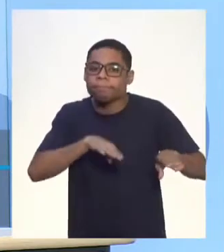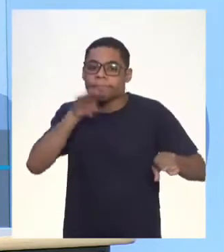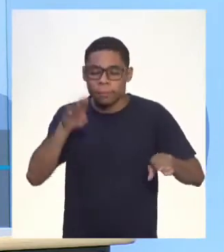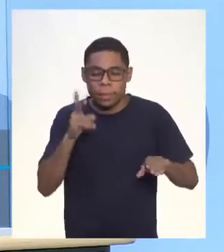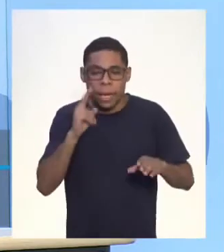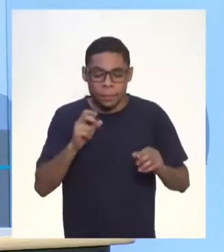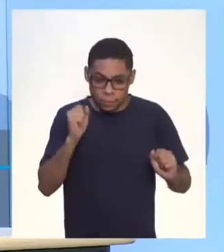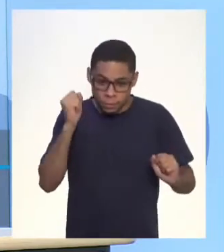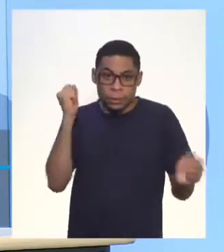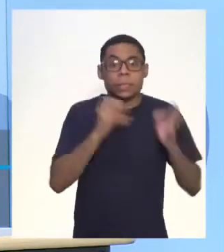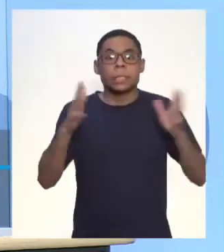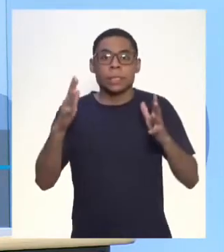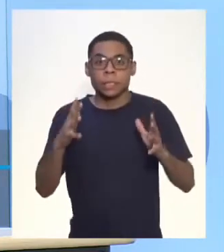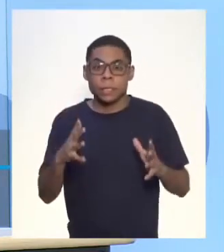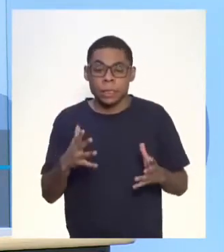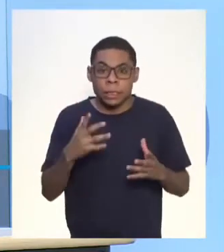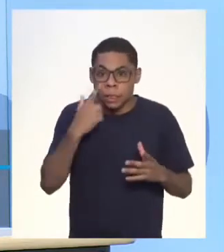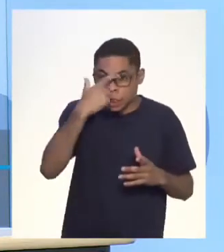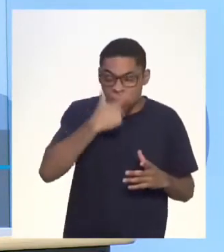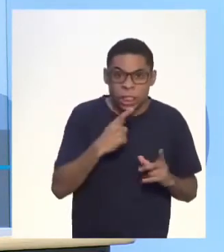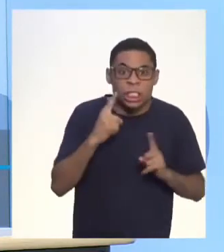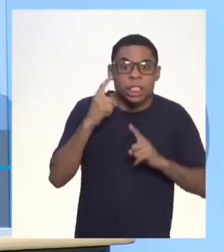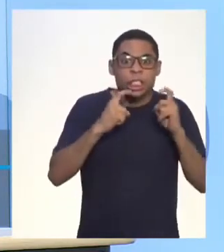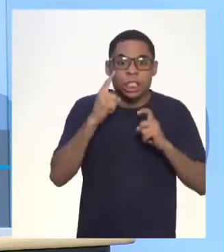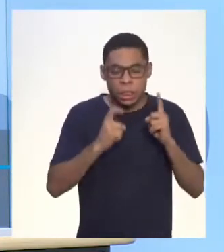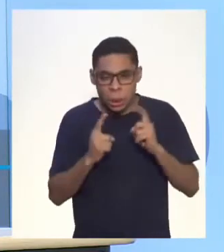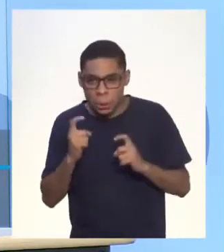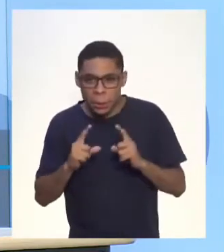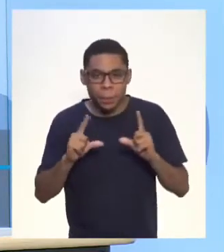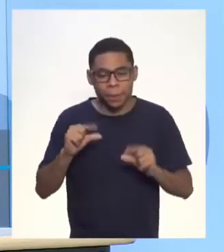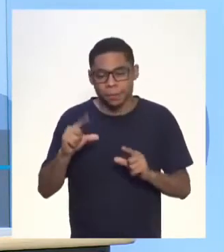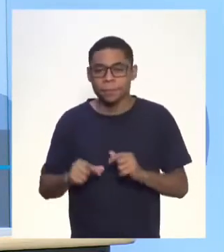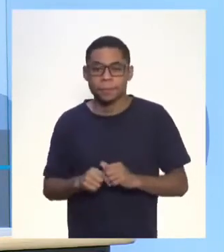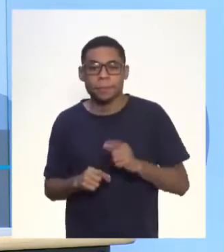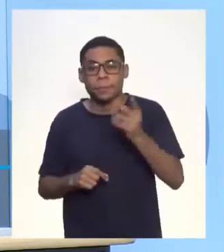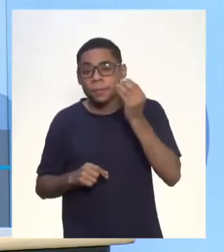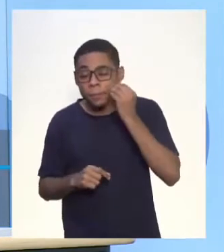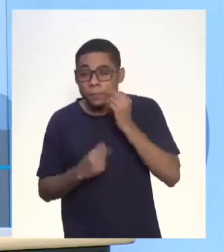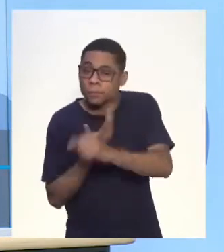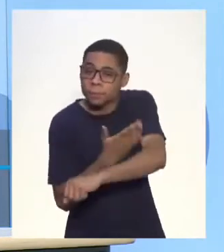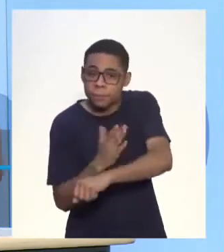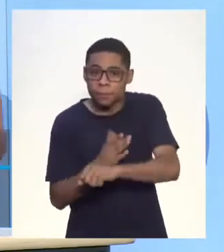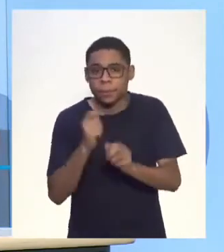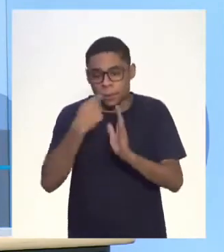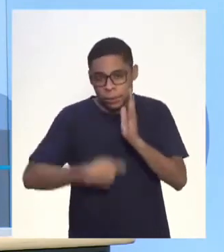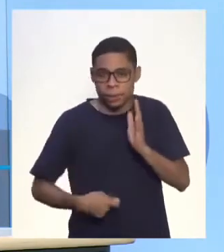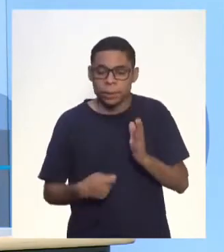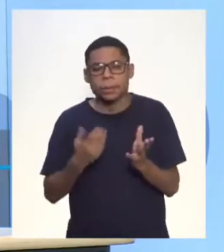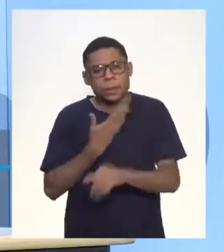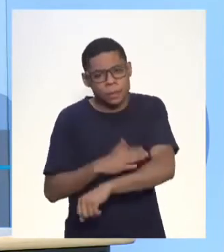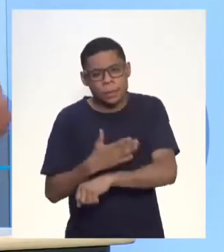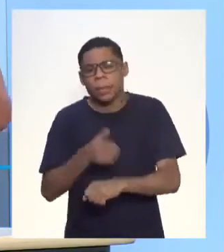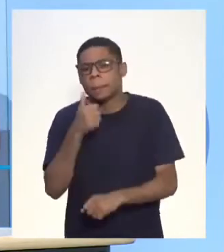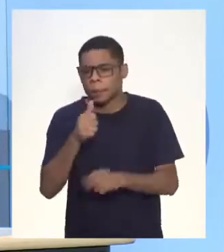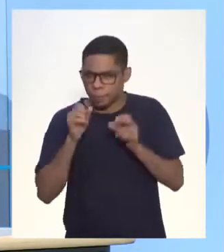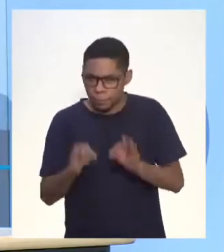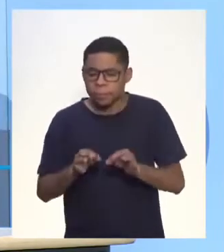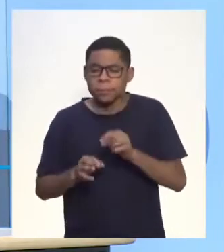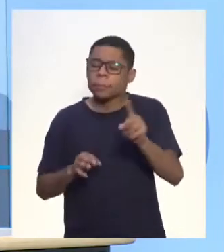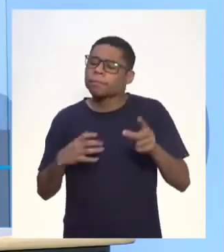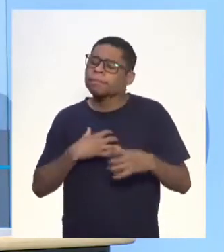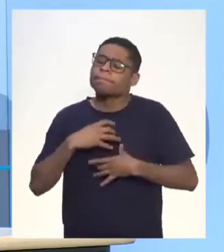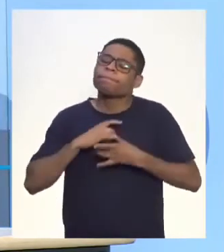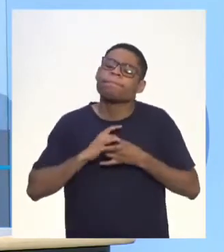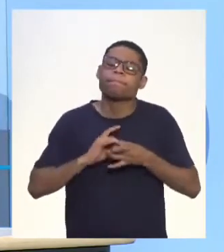né? Várias coisas aí. Treine bastante o texto antes de gravar. Treine bem mesmo, né? E fique bem à